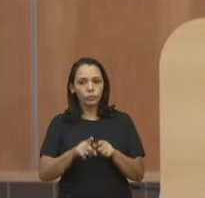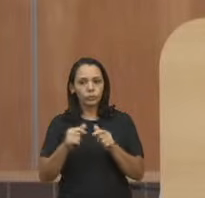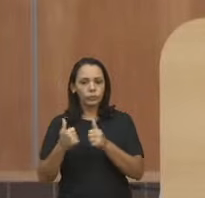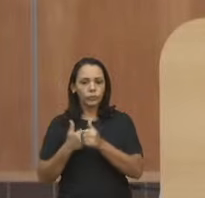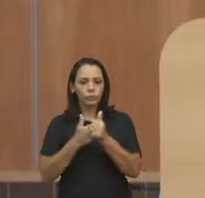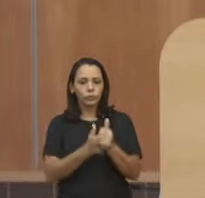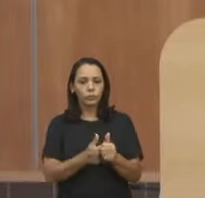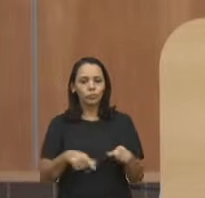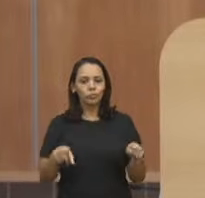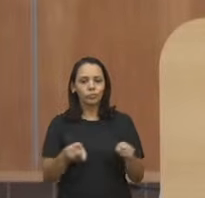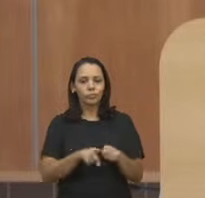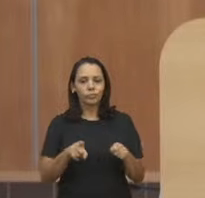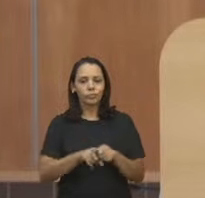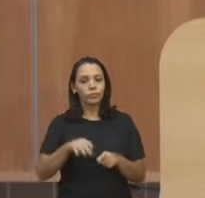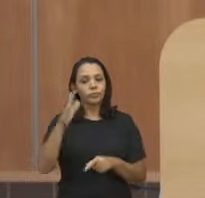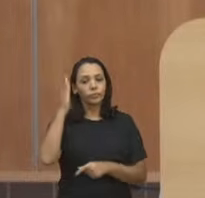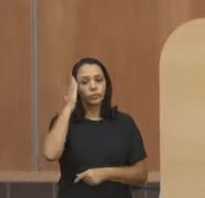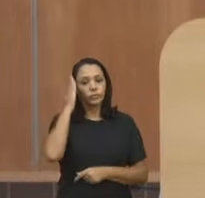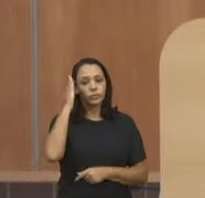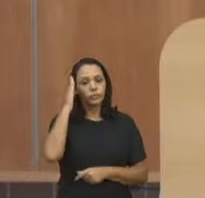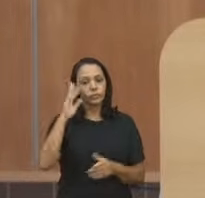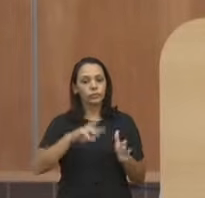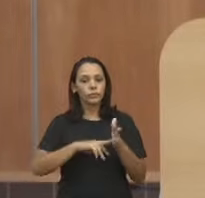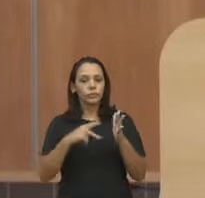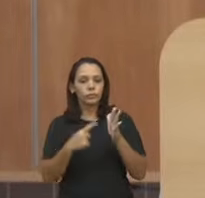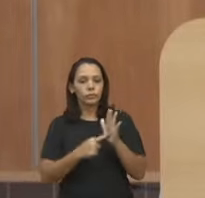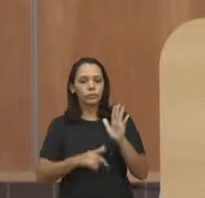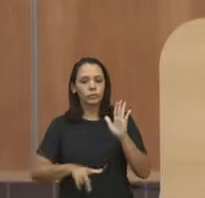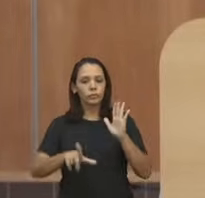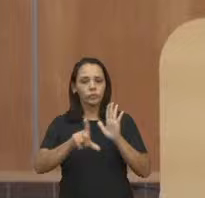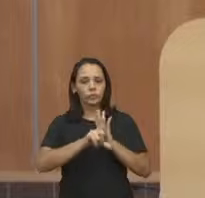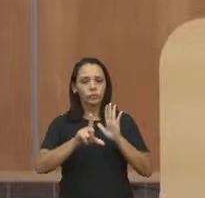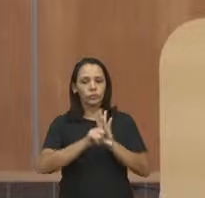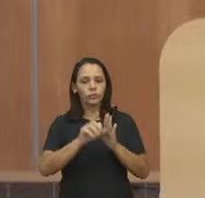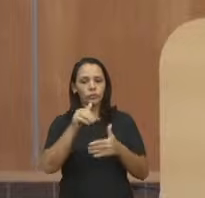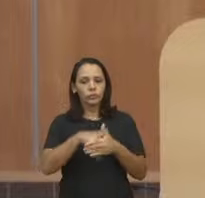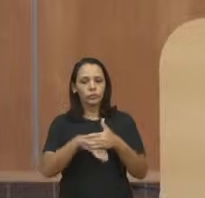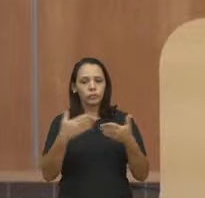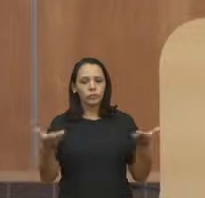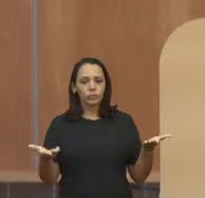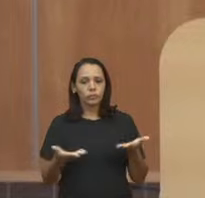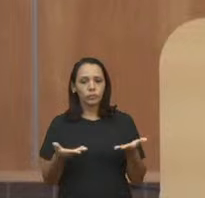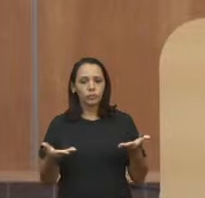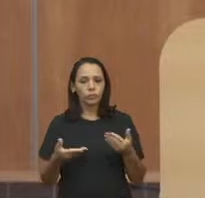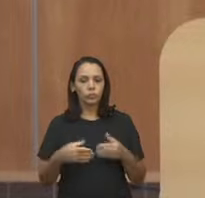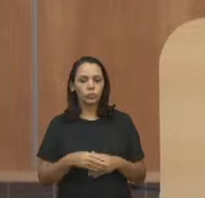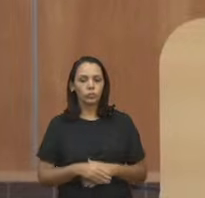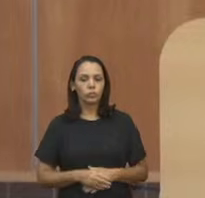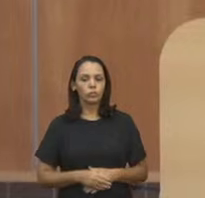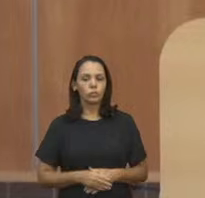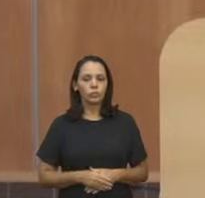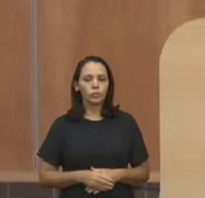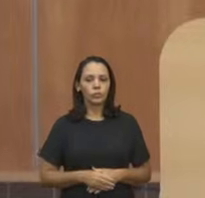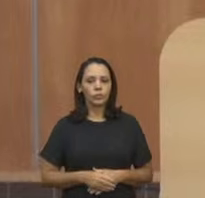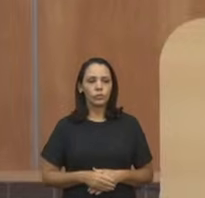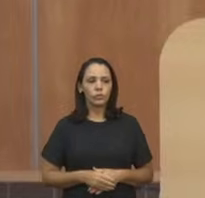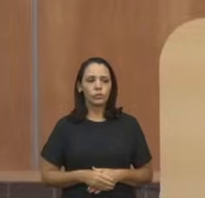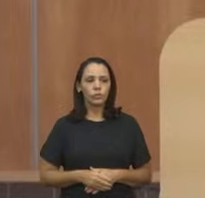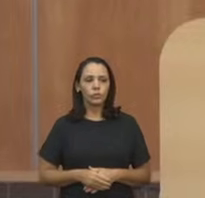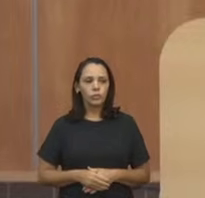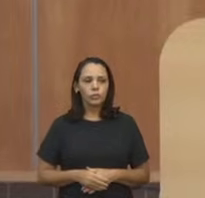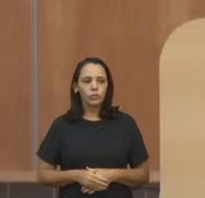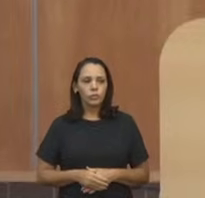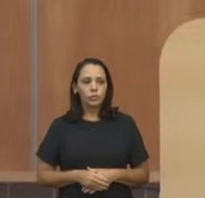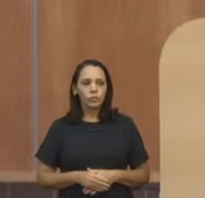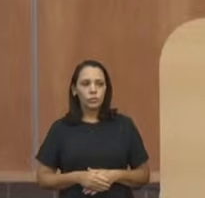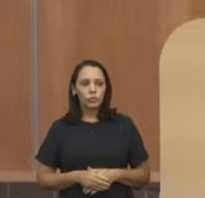também entender o que significa essa lei que a gente está votando. E